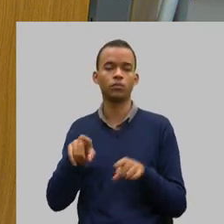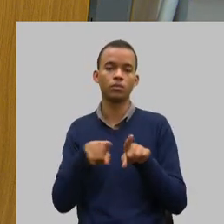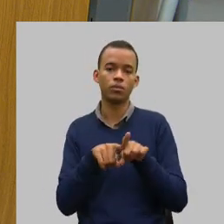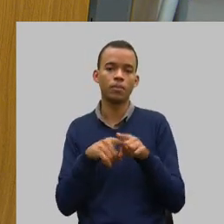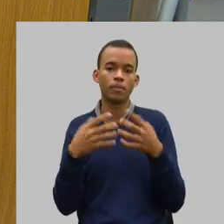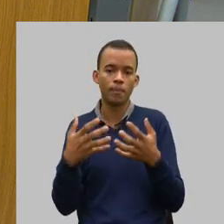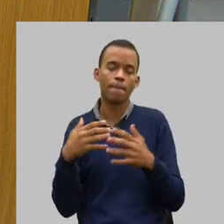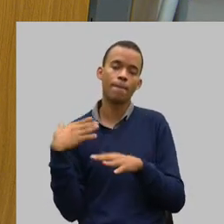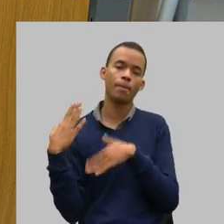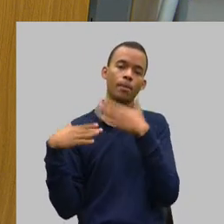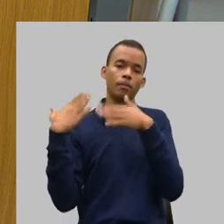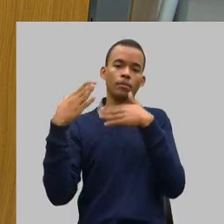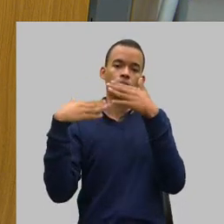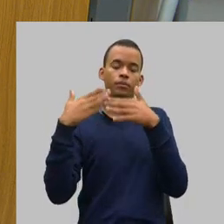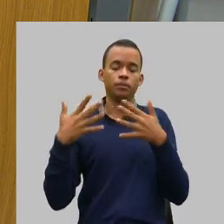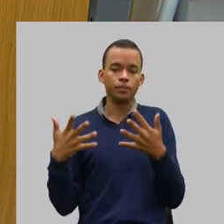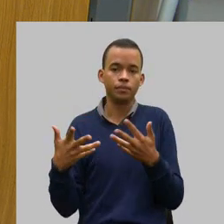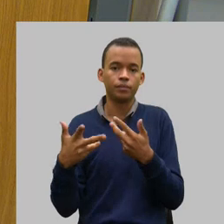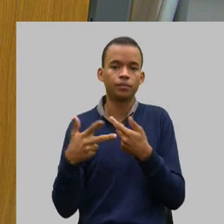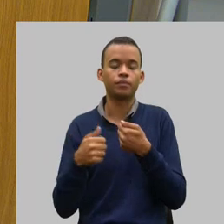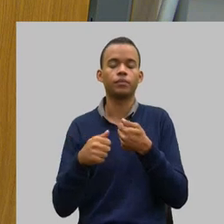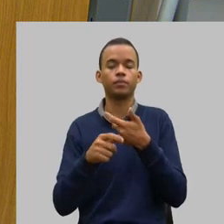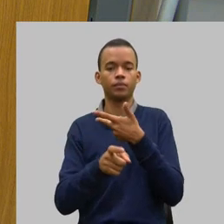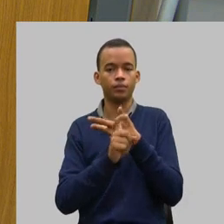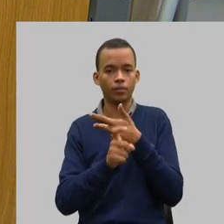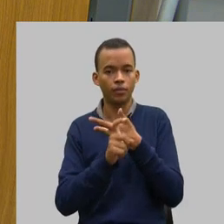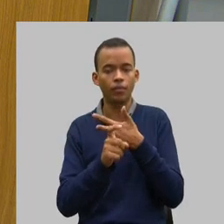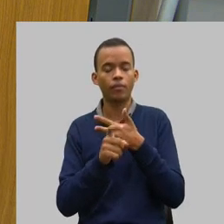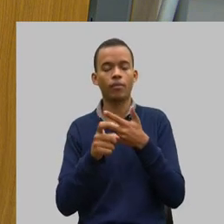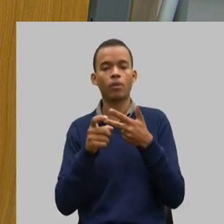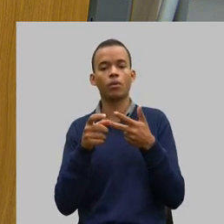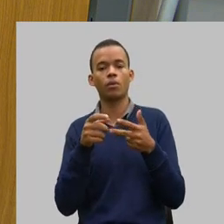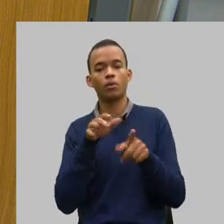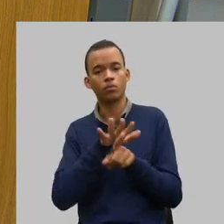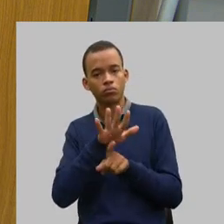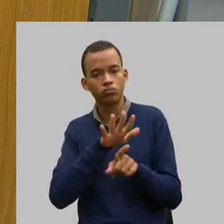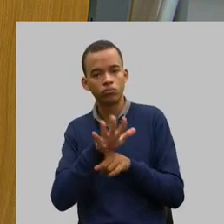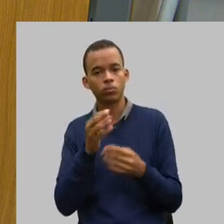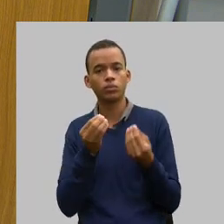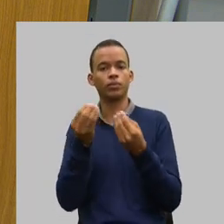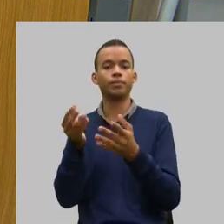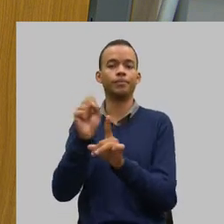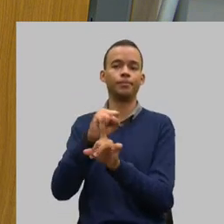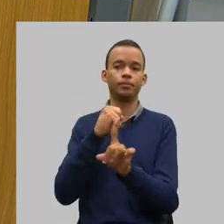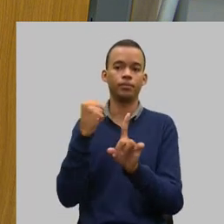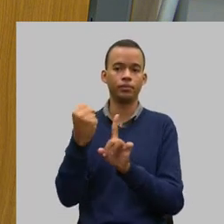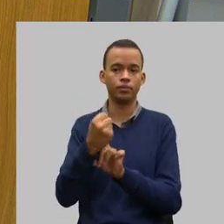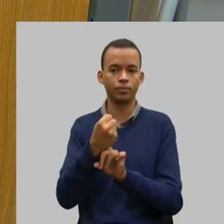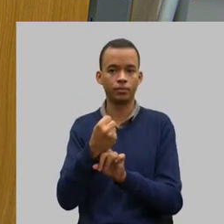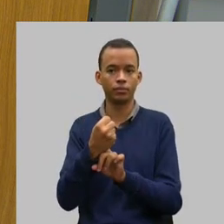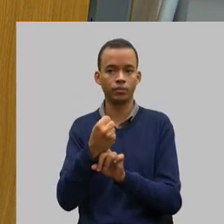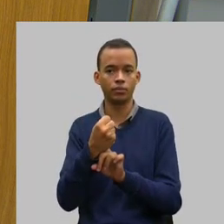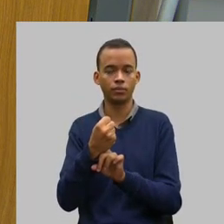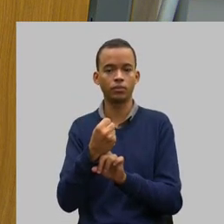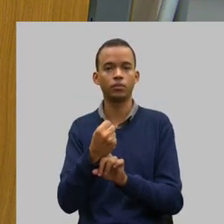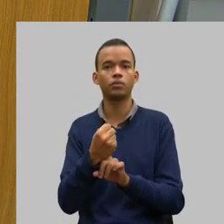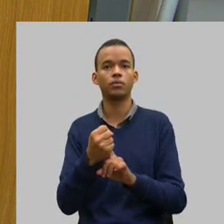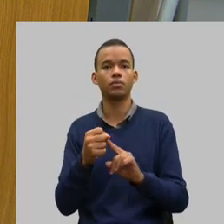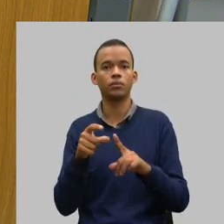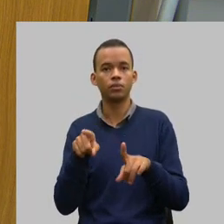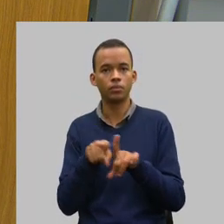Executivo no atendimento à demandas da população acesse o canal Assembleia fiscaliza para